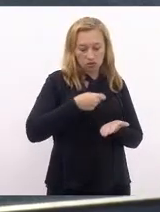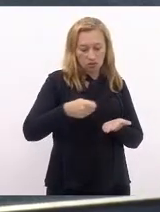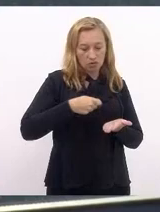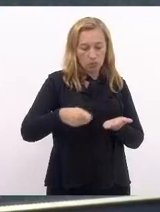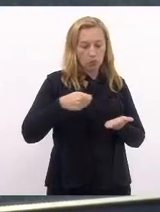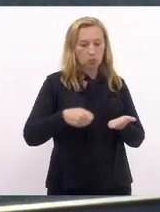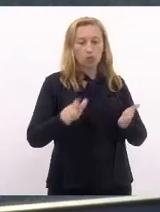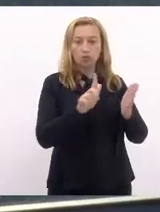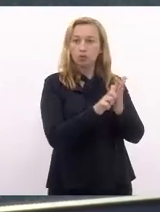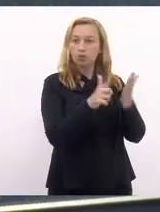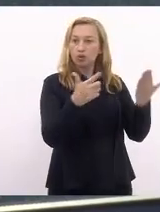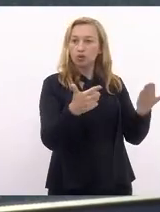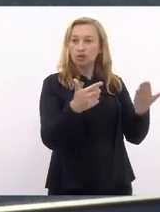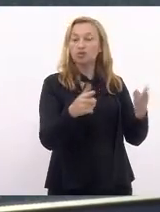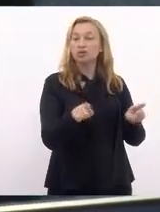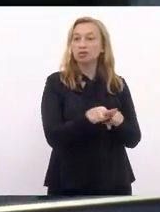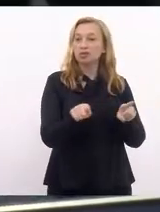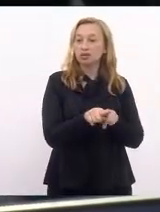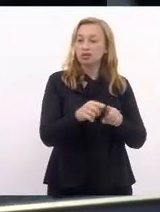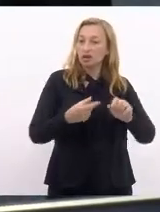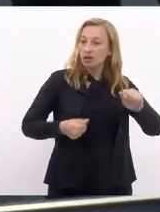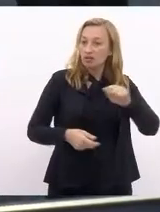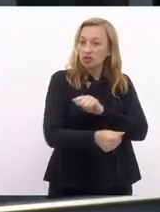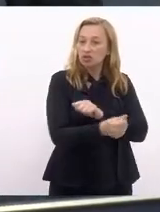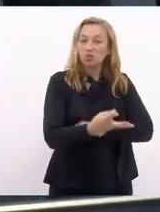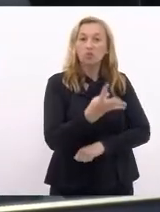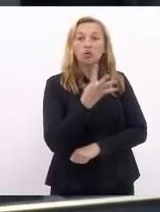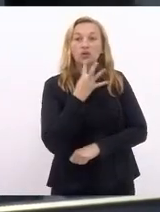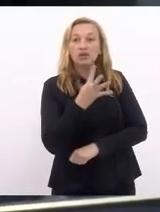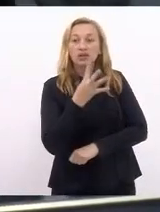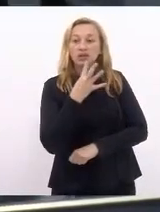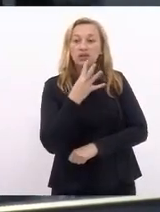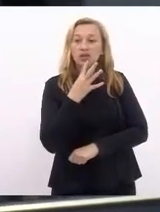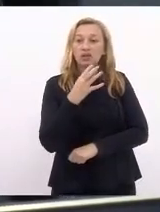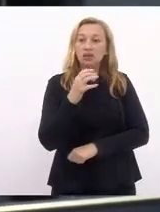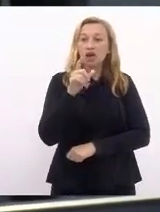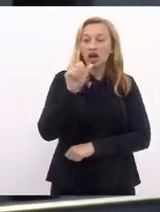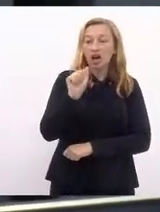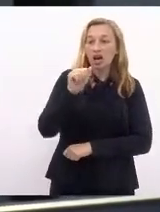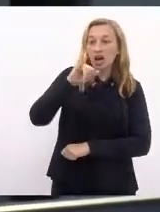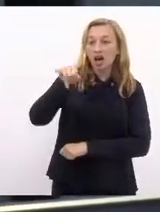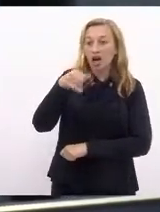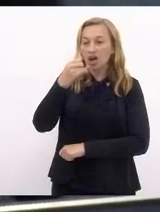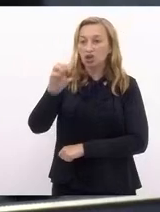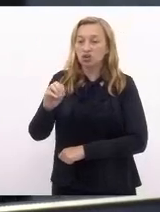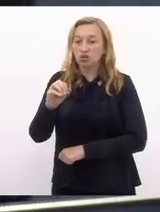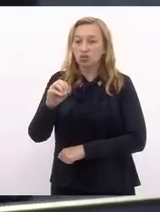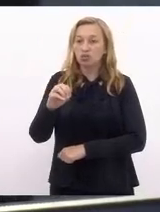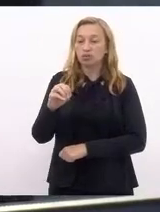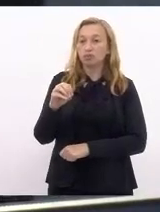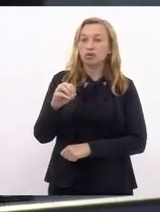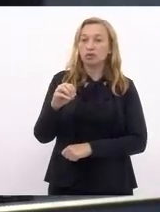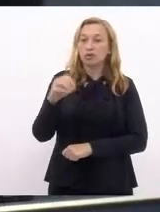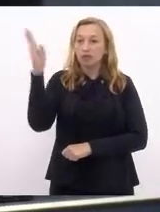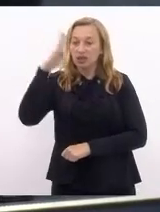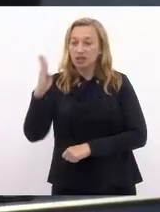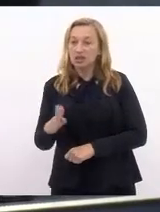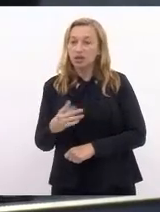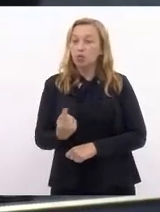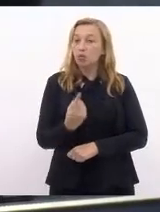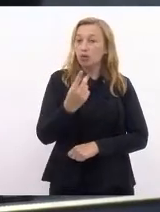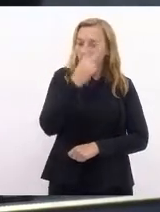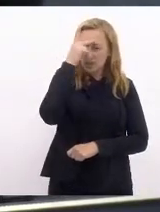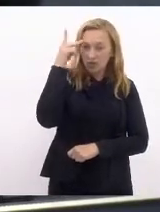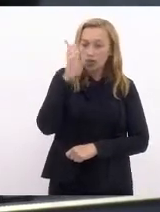jornais era sobretudo uma investidor é conhecida como investidor laranja o brasileiro Isso quer dizer o que alguém que